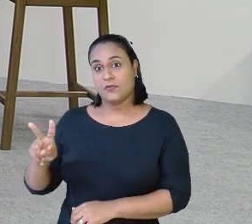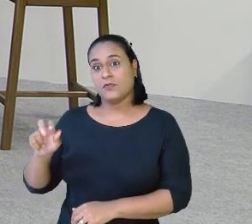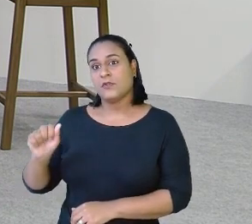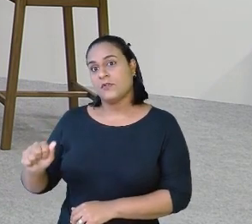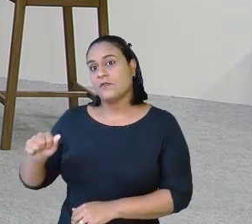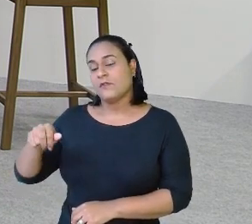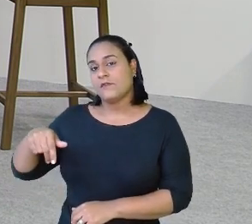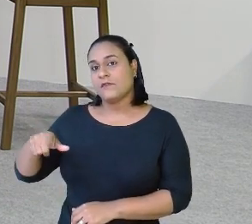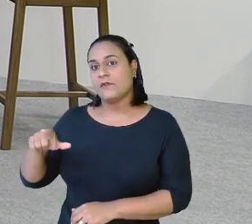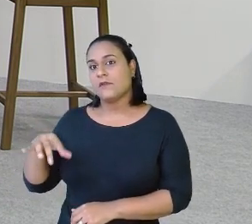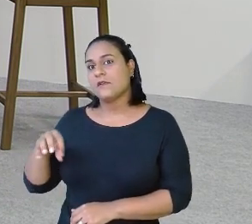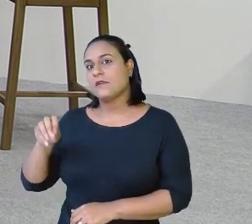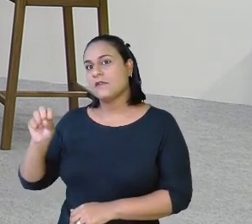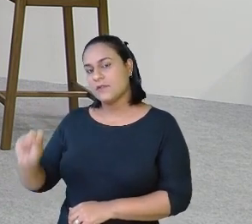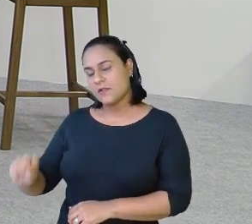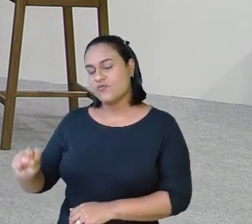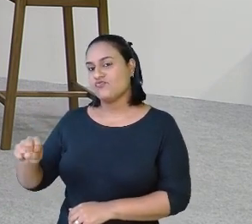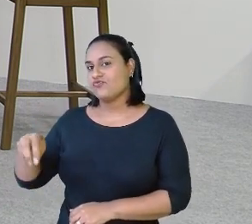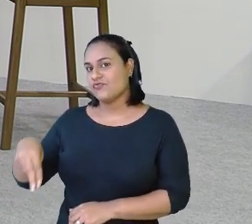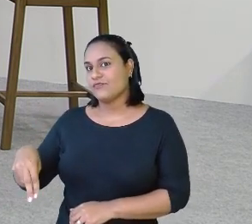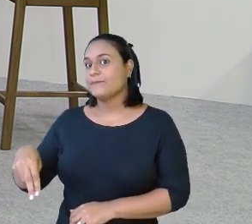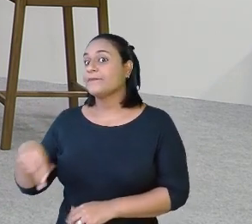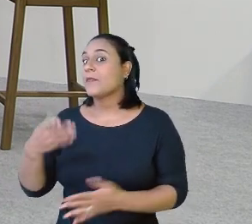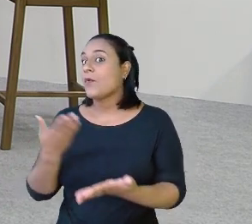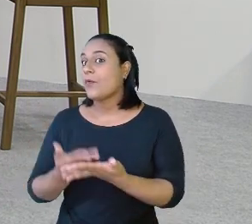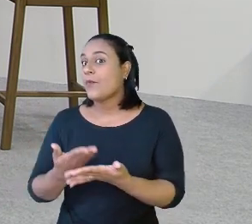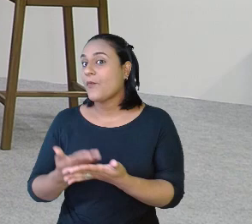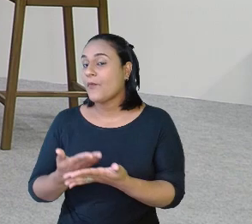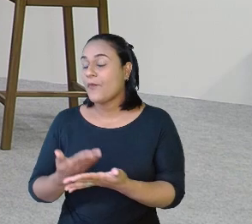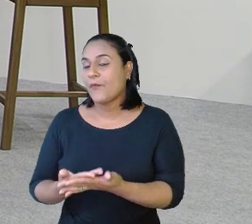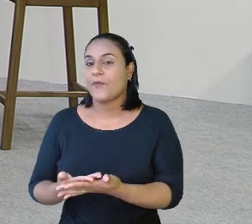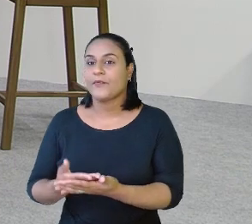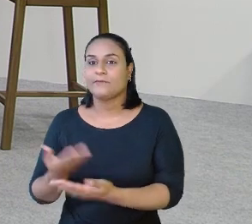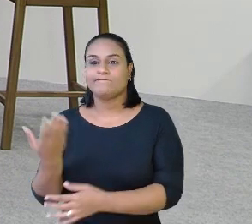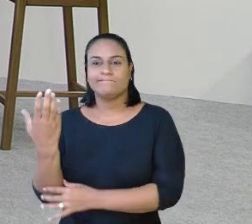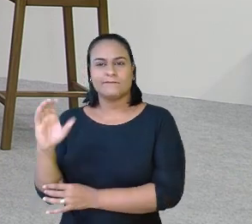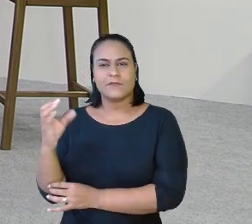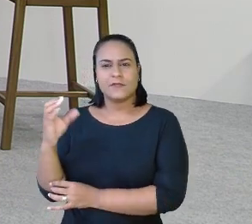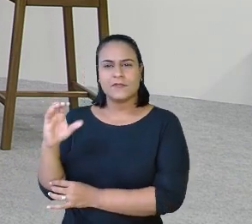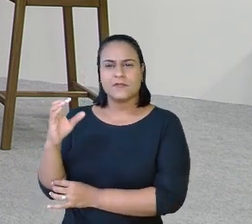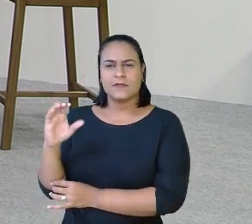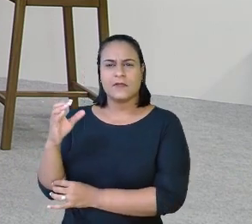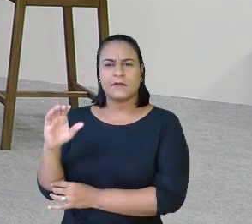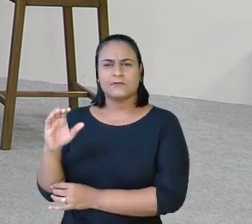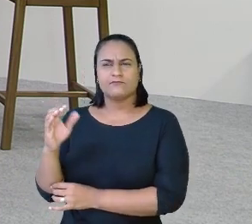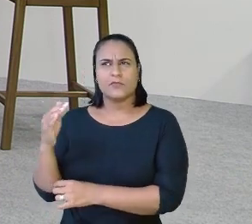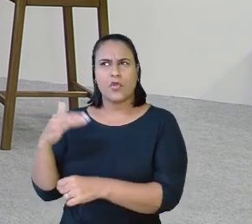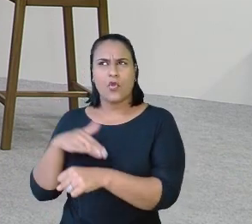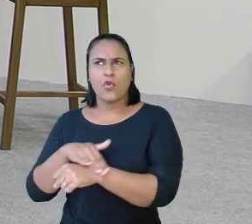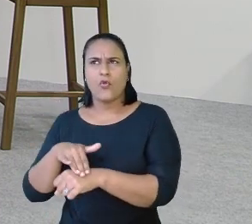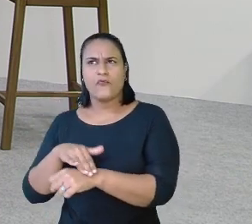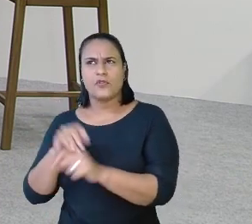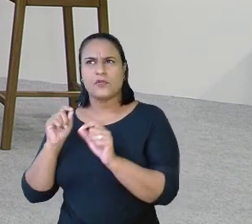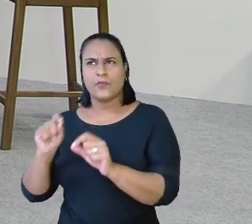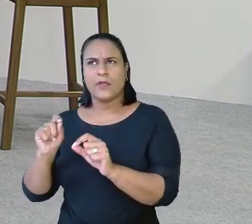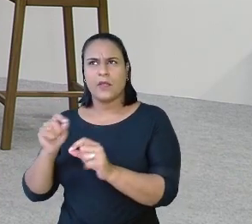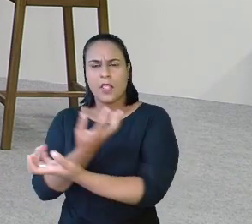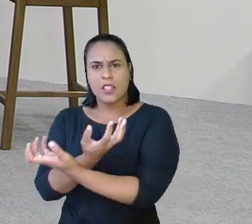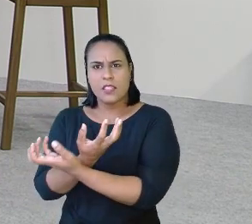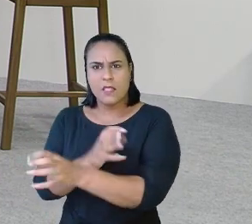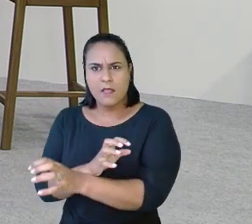e hoje, na nossa aula de ciências, nós iremos conversar sobre ossos